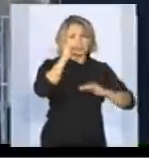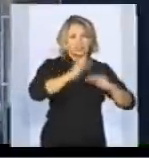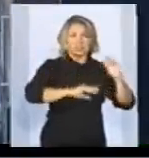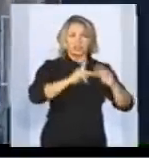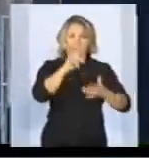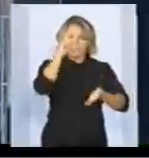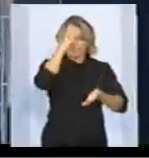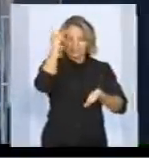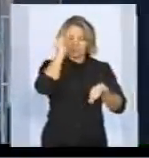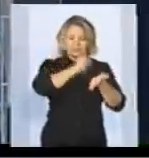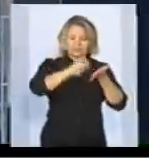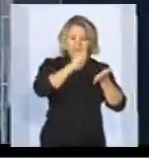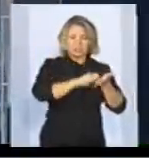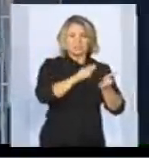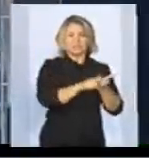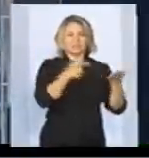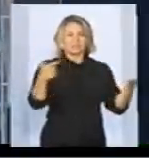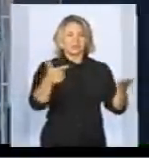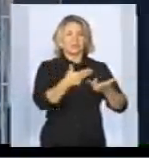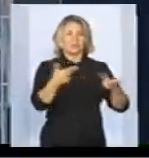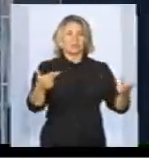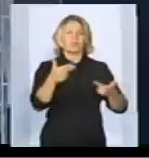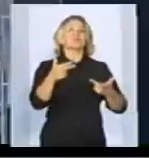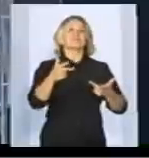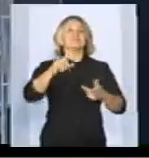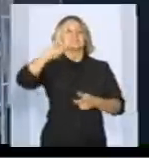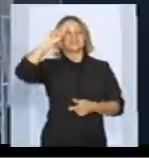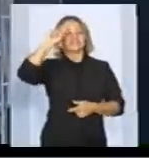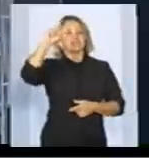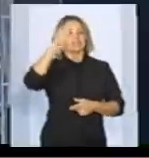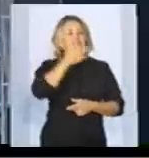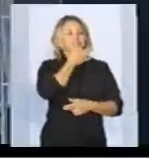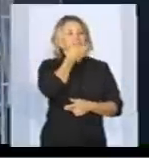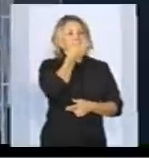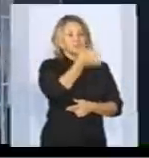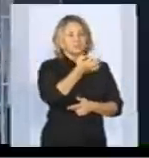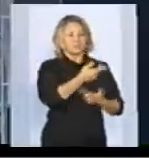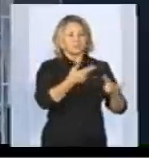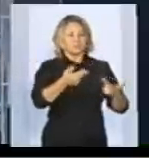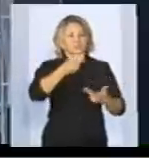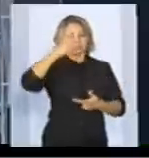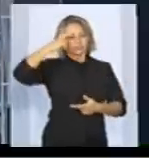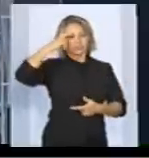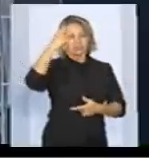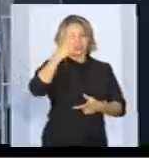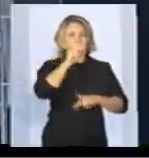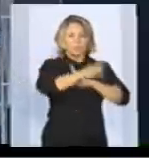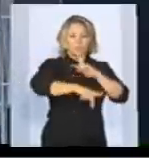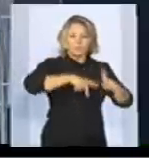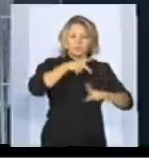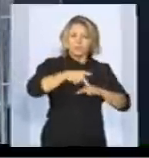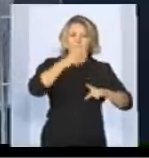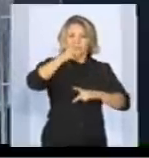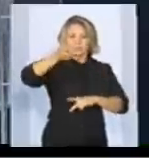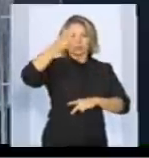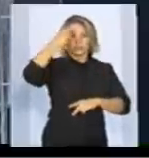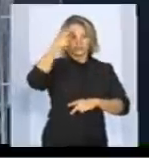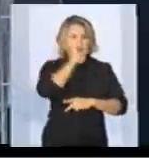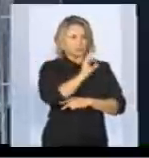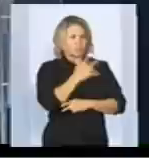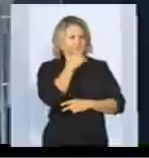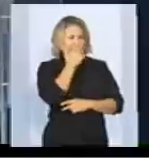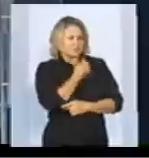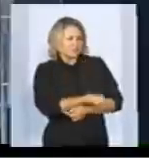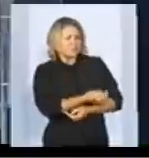editor do jornal fatos ideias opiniões produções culturais e artísticas povos e culturas se tornam invisíveis